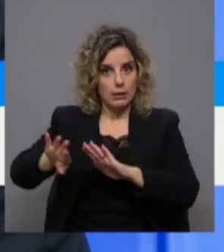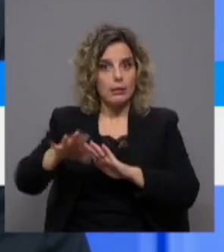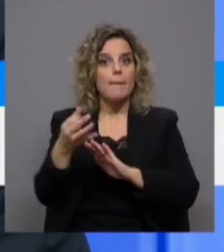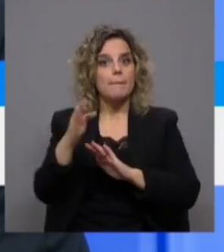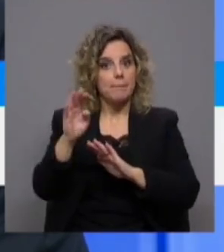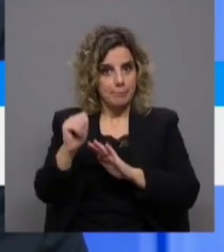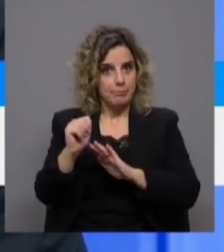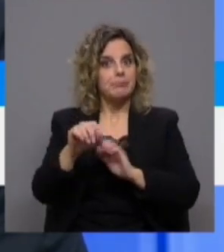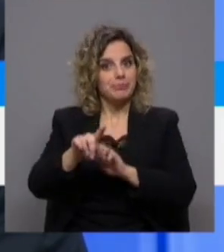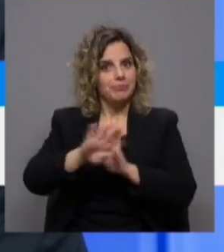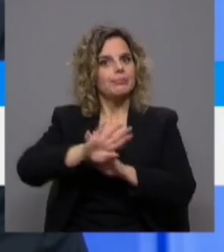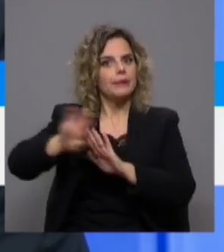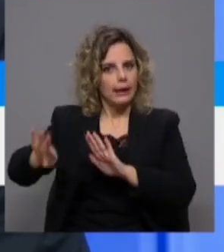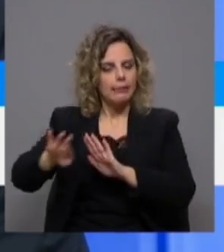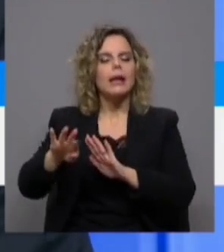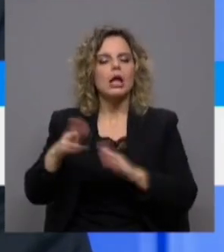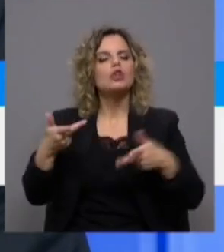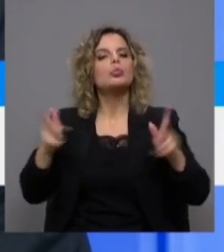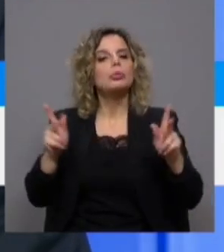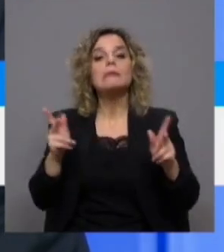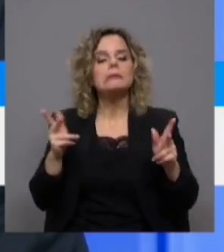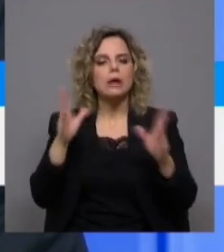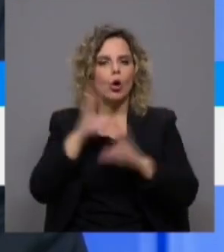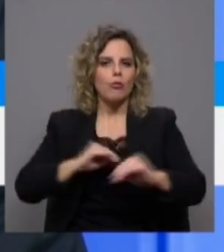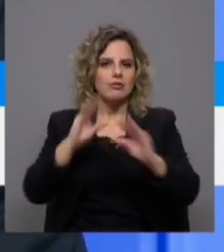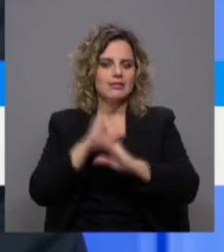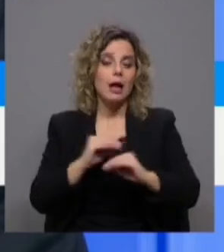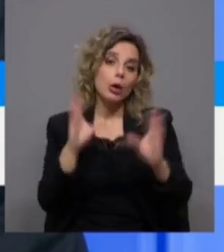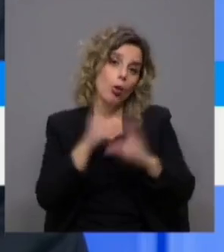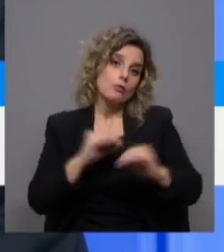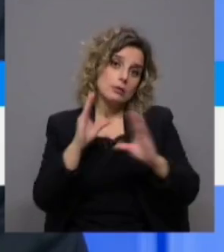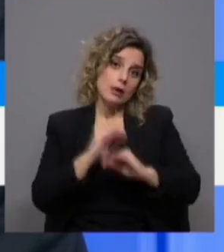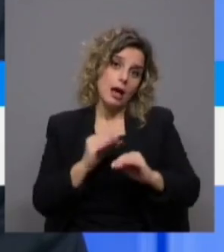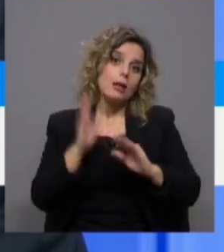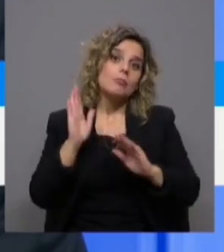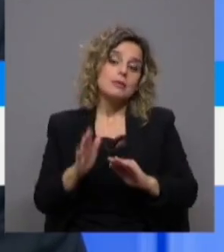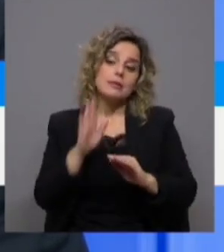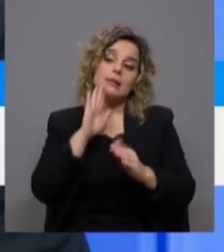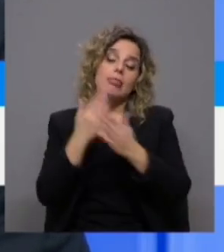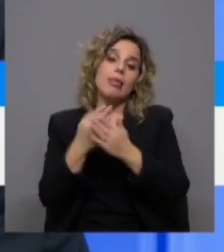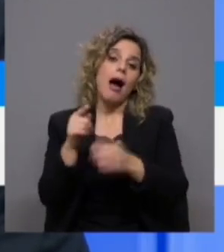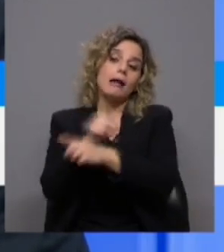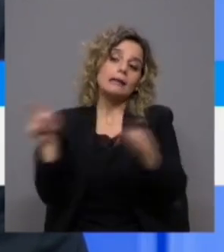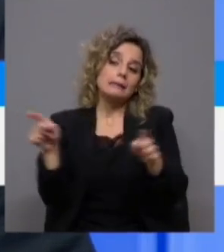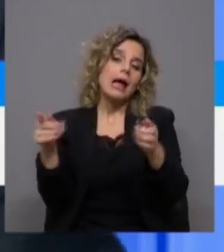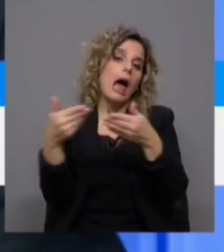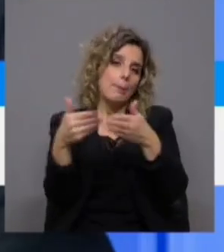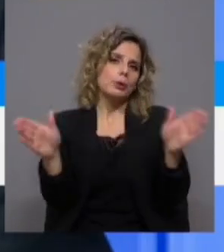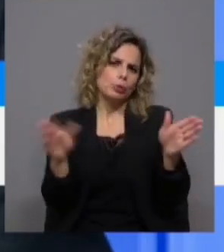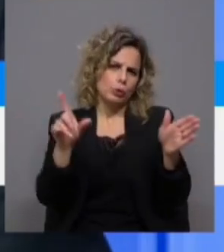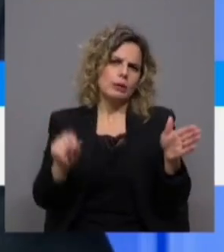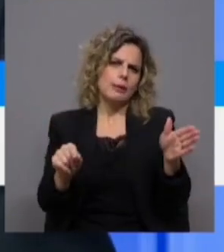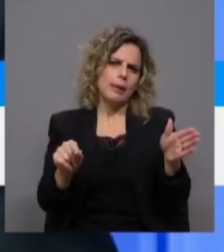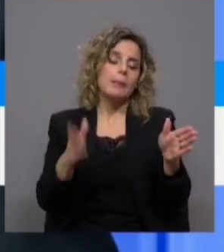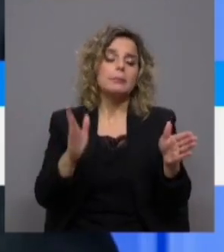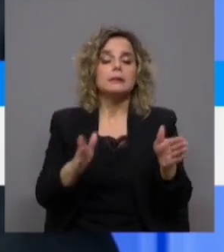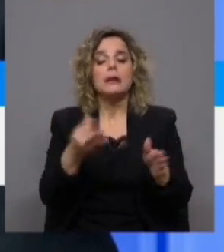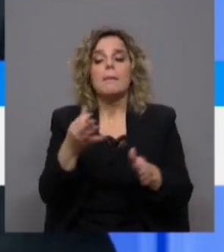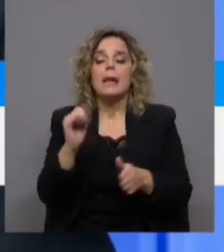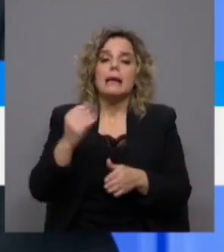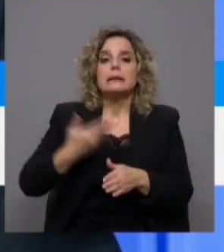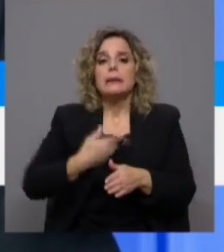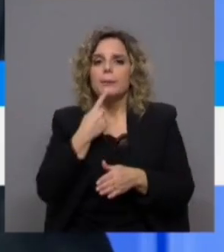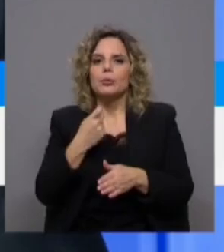nós estaremos disponíveis para conversar com quem conversa precisa ter do outro lado e identifique abertura distante também é uma pergunta que tem que ser feita ao PSD